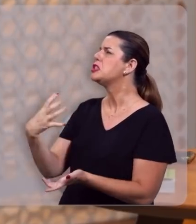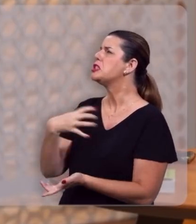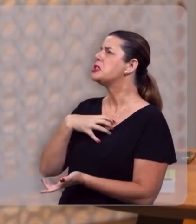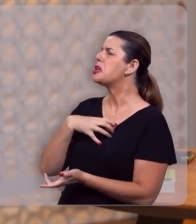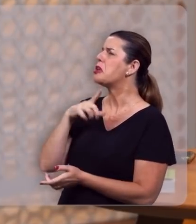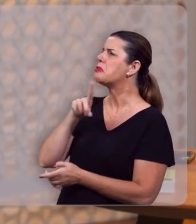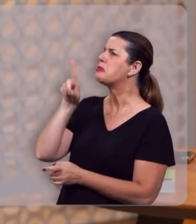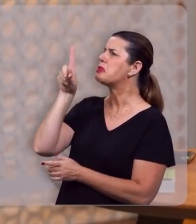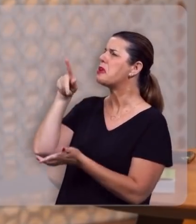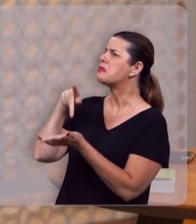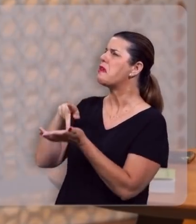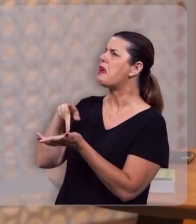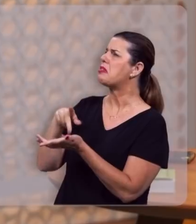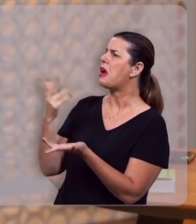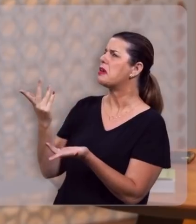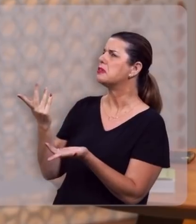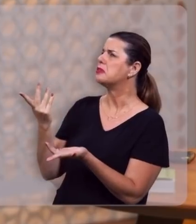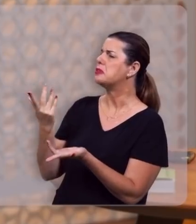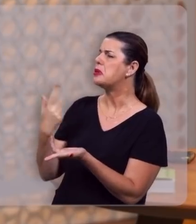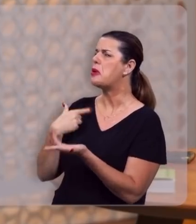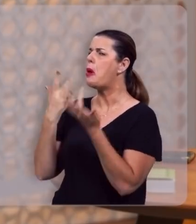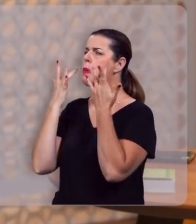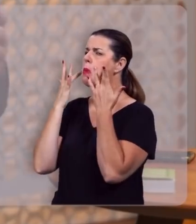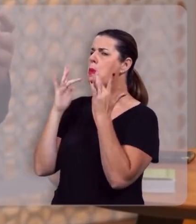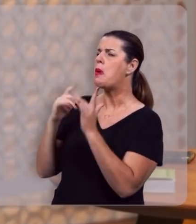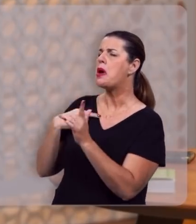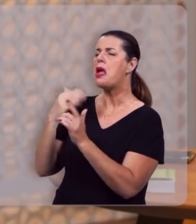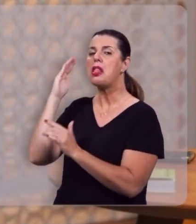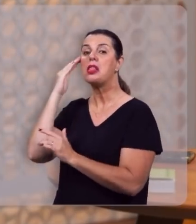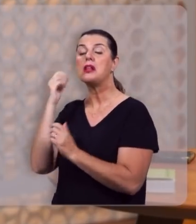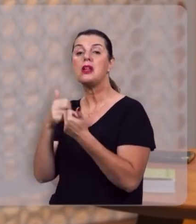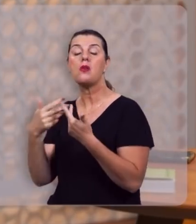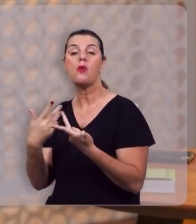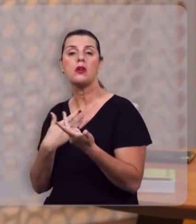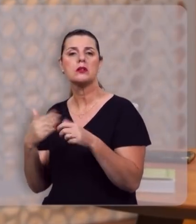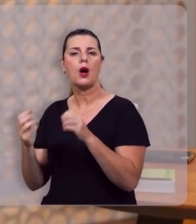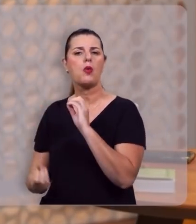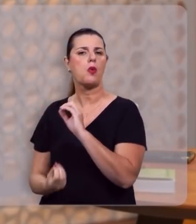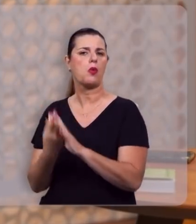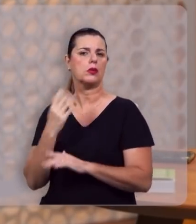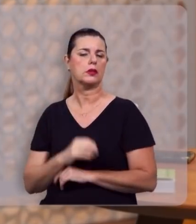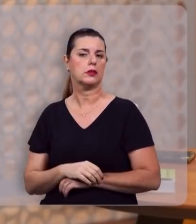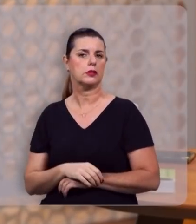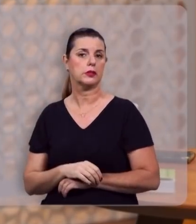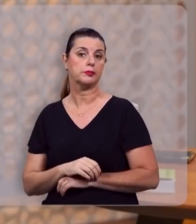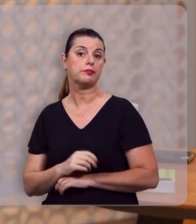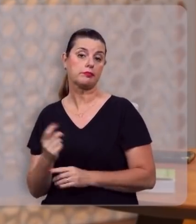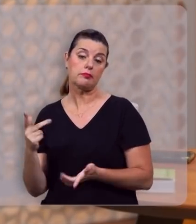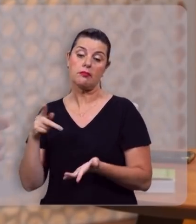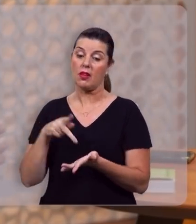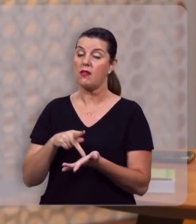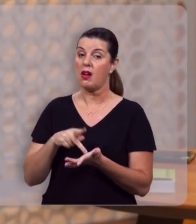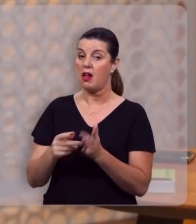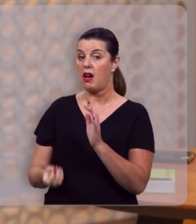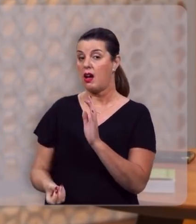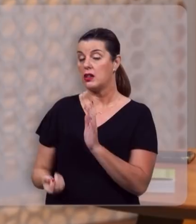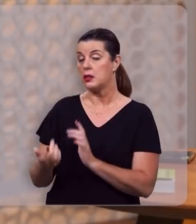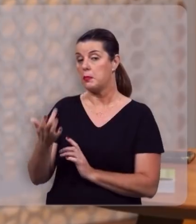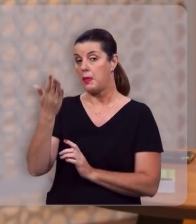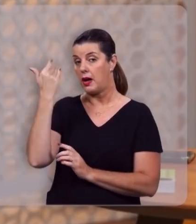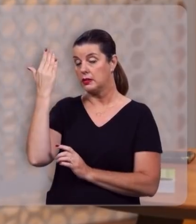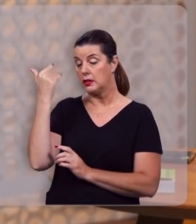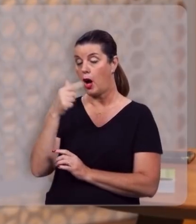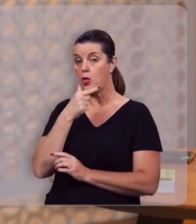porque não conseguem compreender algumas coisas que estão ao seu redor. Certa feita, o filósofo